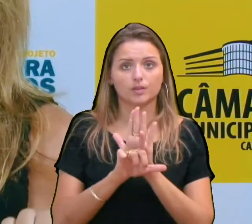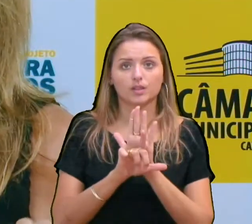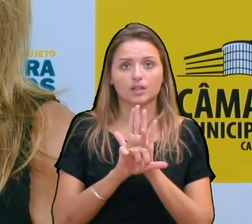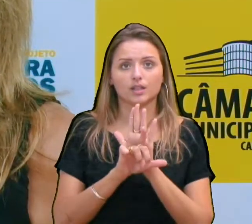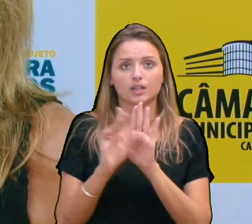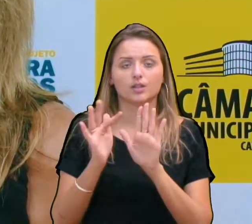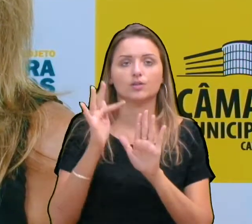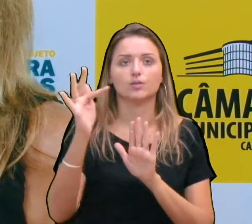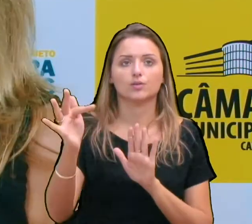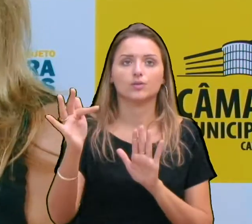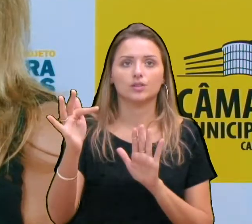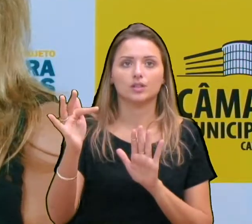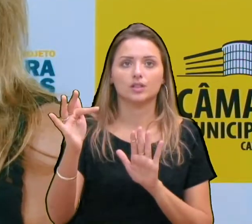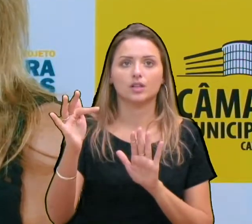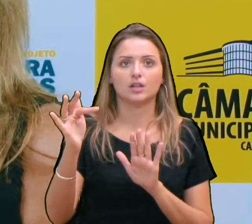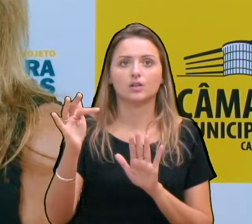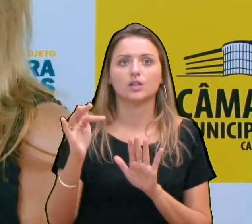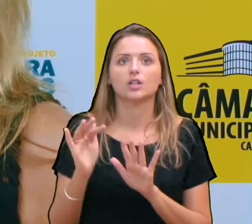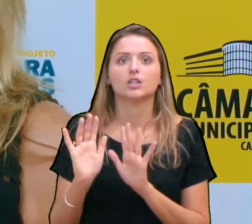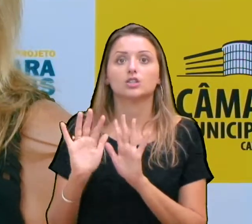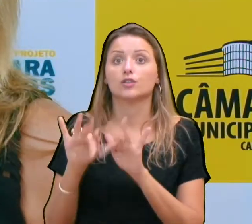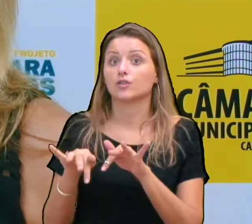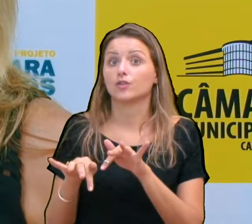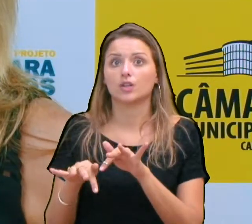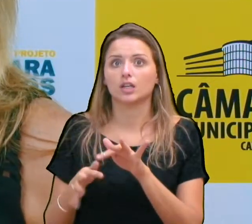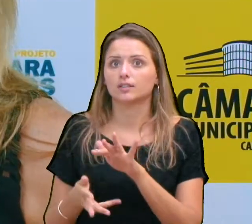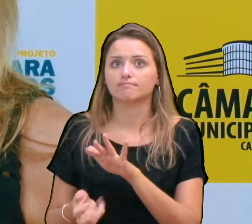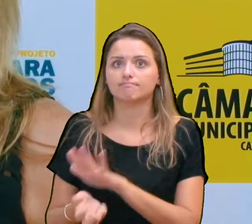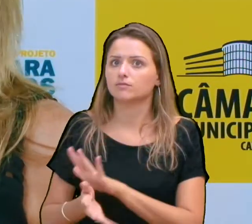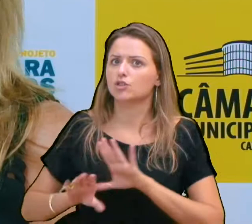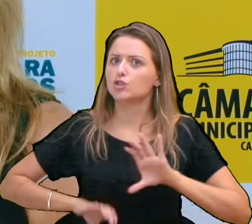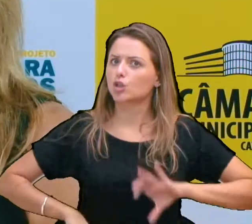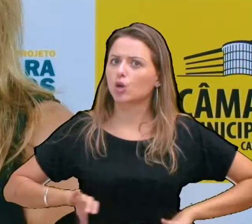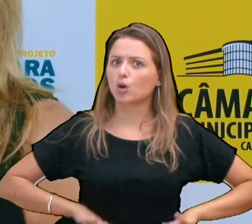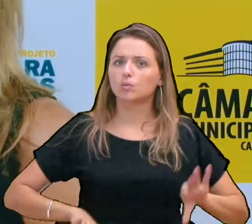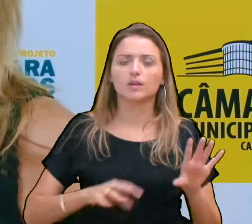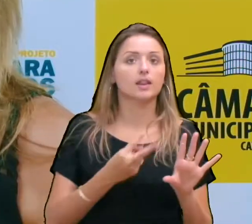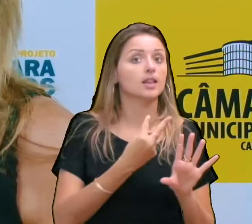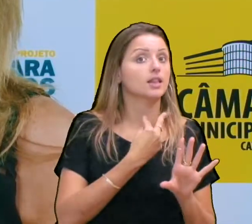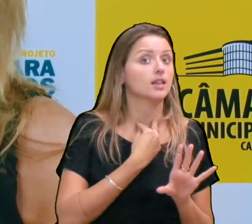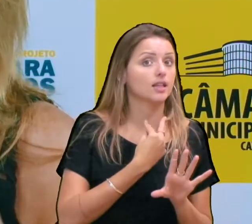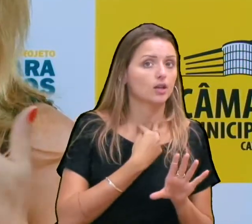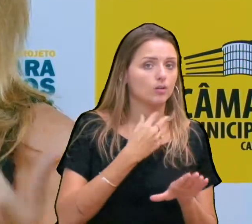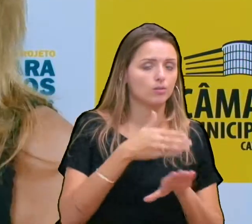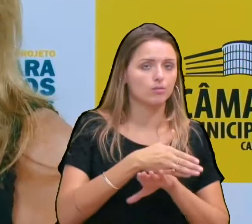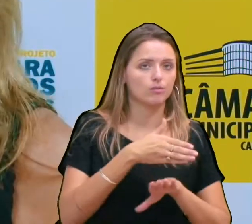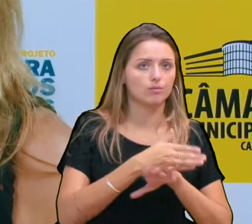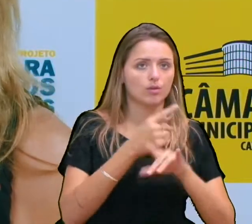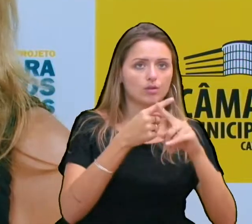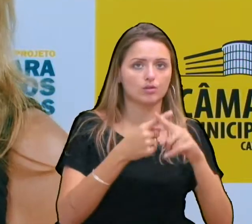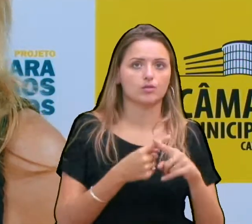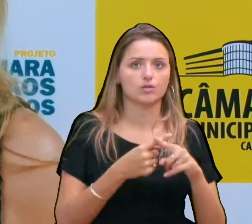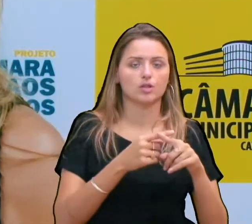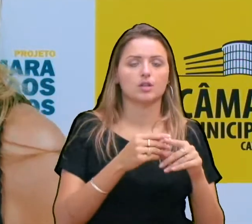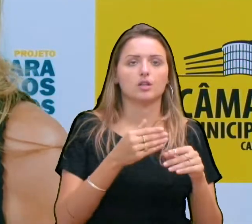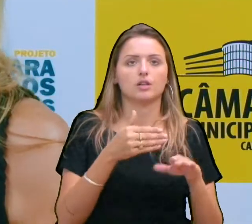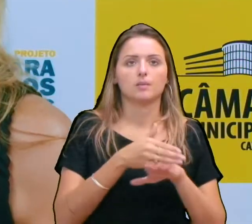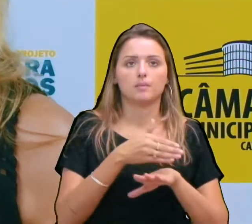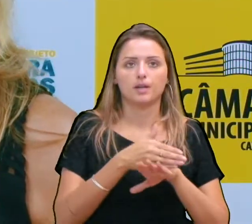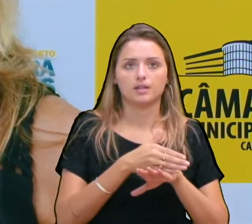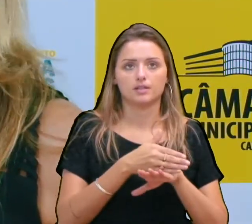lei federal de anticorrupção, né? Onde a gente restringe, a gente acrescenta, na